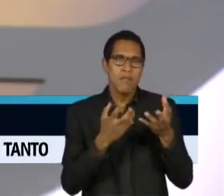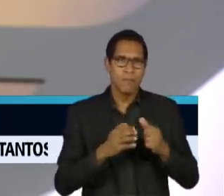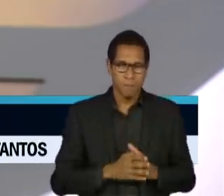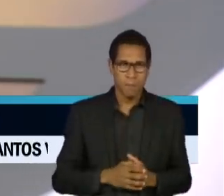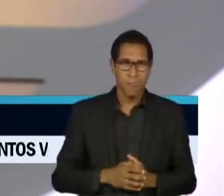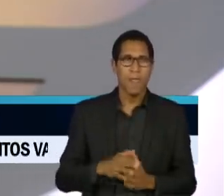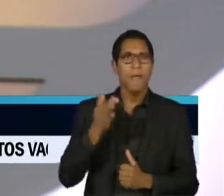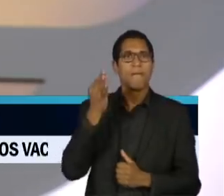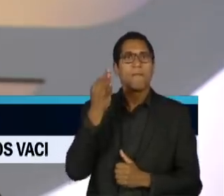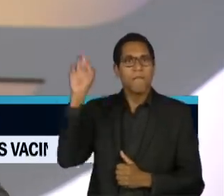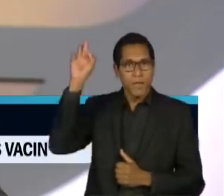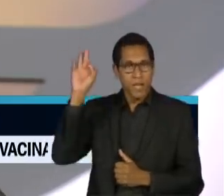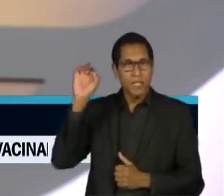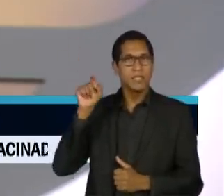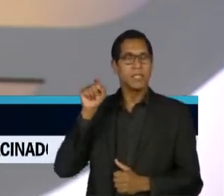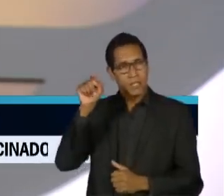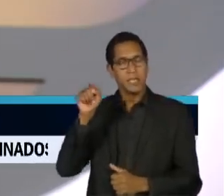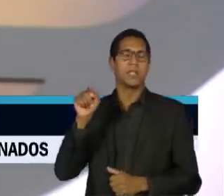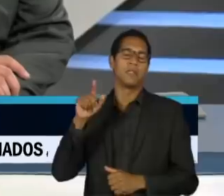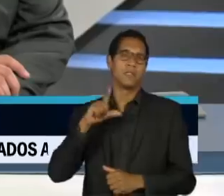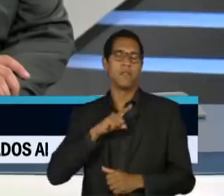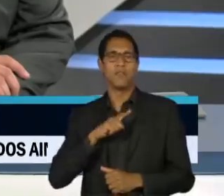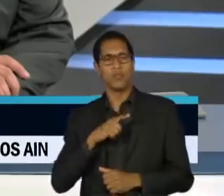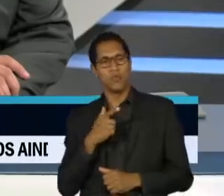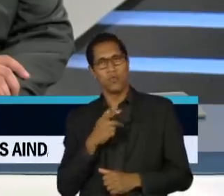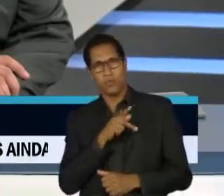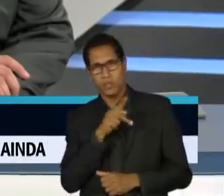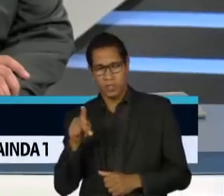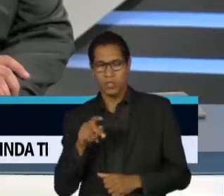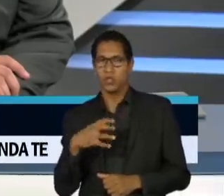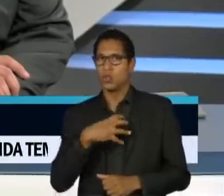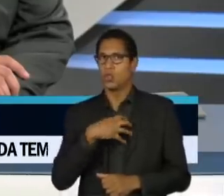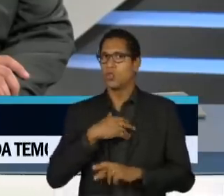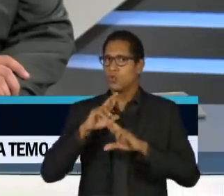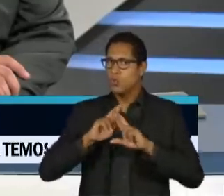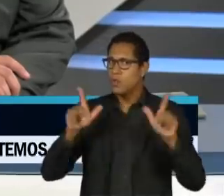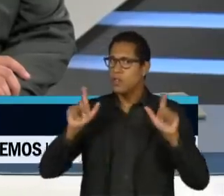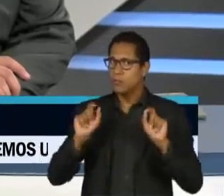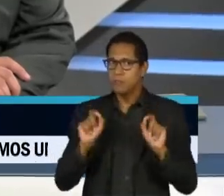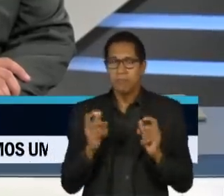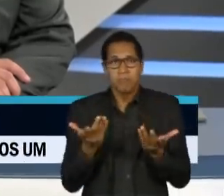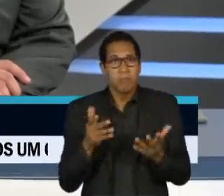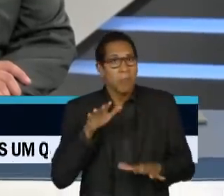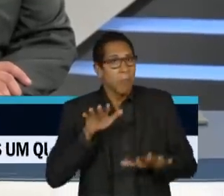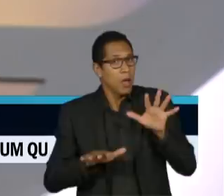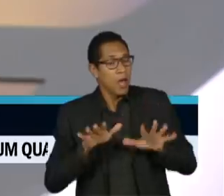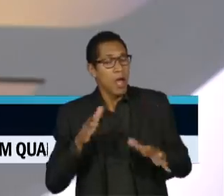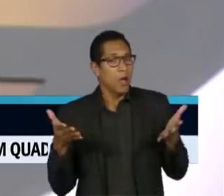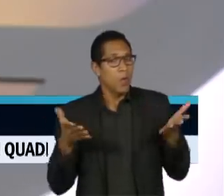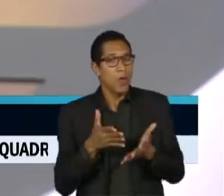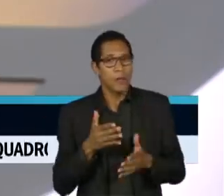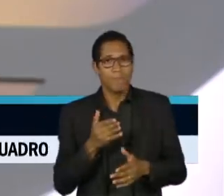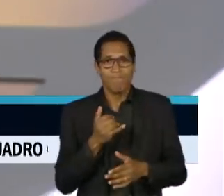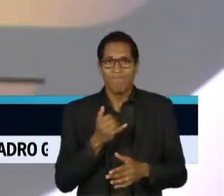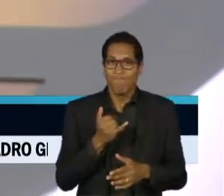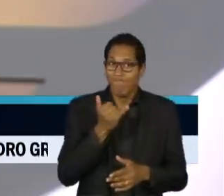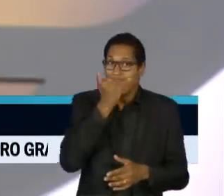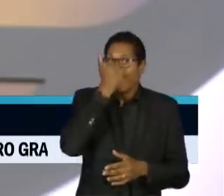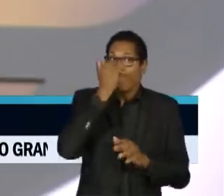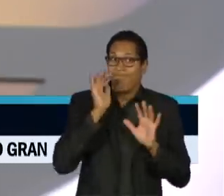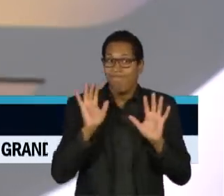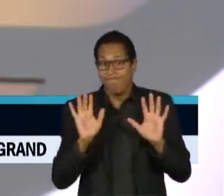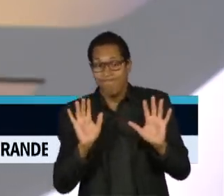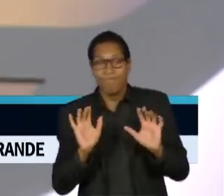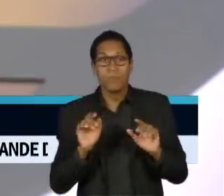França, usou outra abordagem e talvez agora tenha caído uma armadilha, porque ele declarou que a partir de